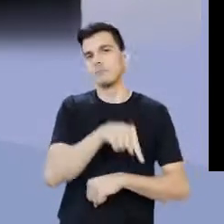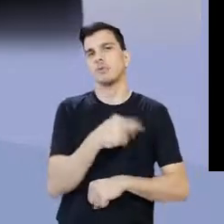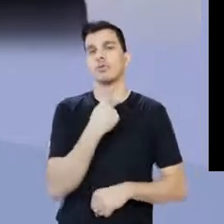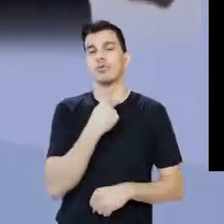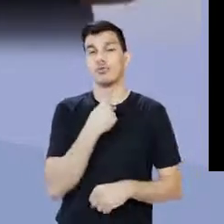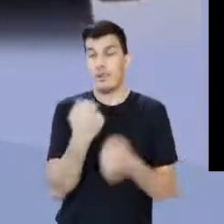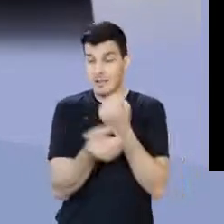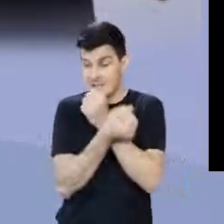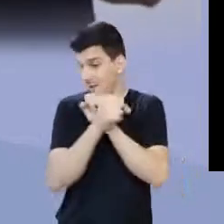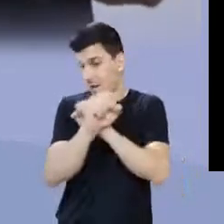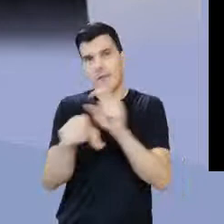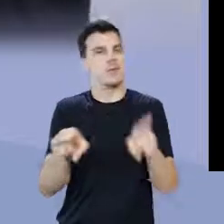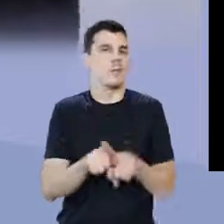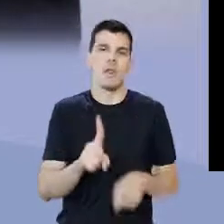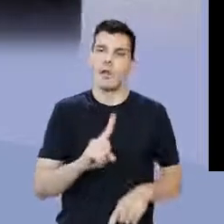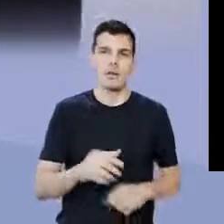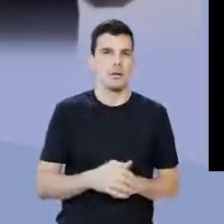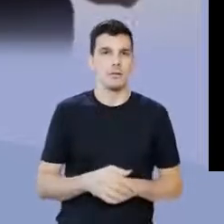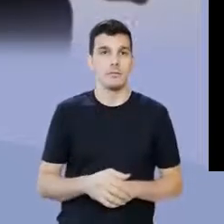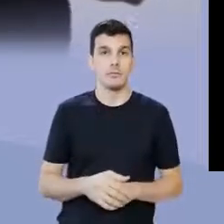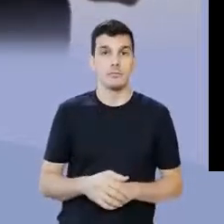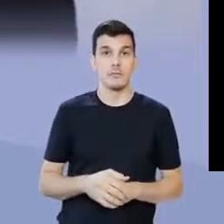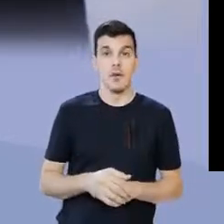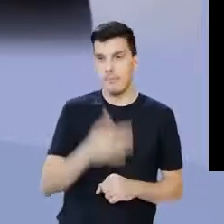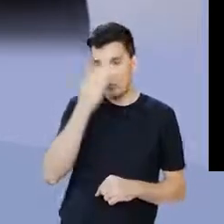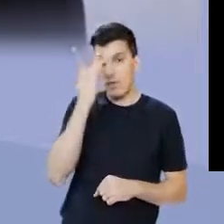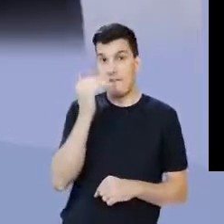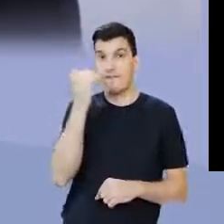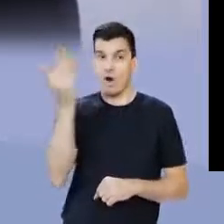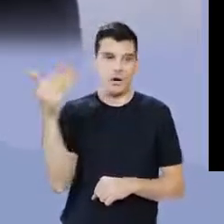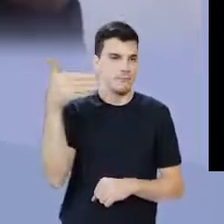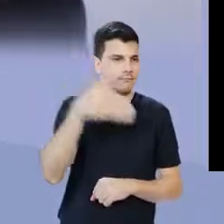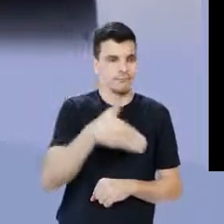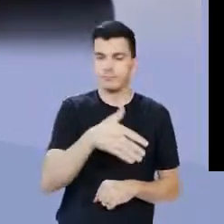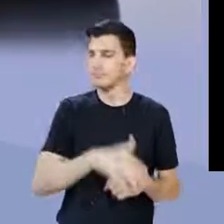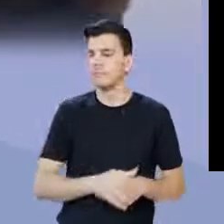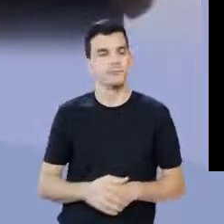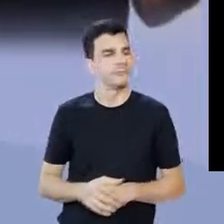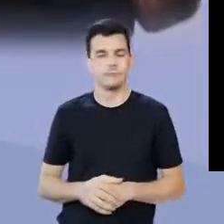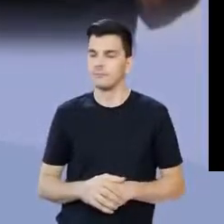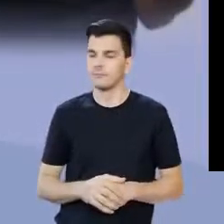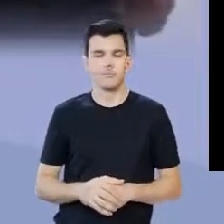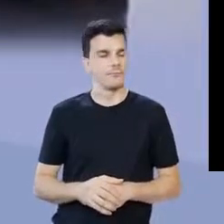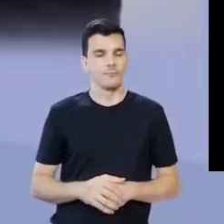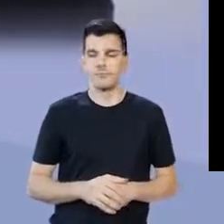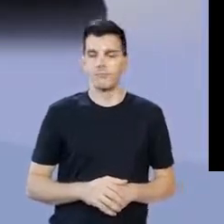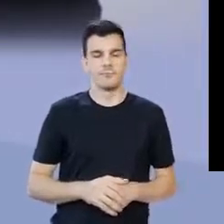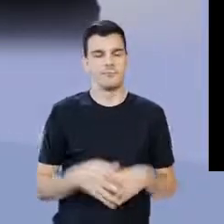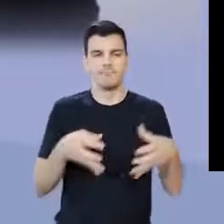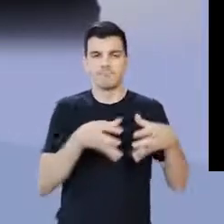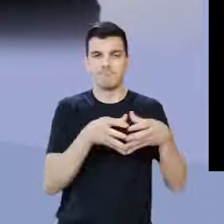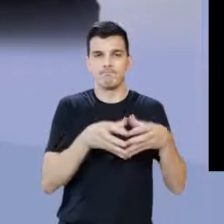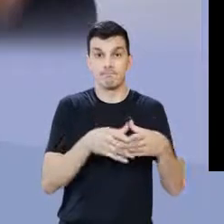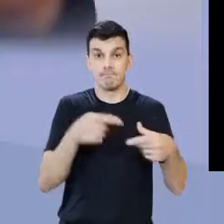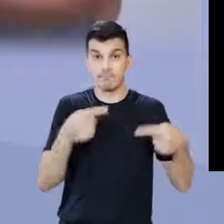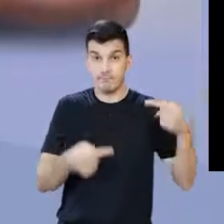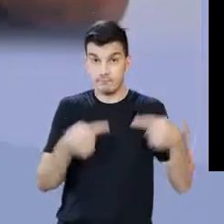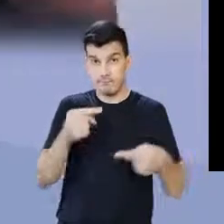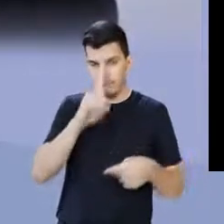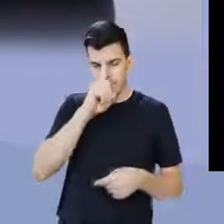Eram os escravos. E nem os estrangeiros. Então, nem estrangeiros, nem escravos, nem mulheres participavam